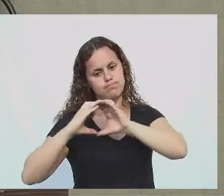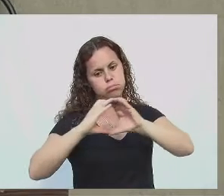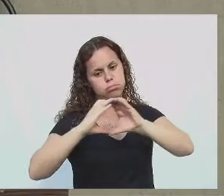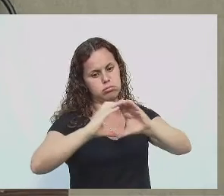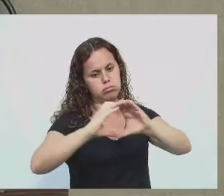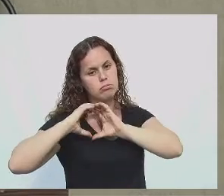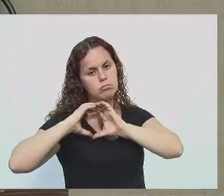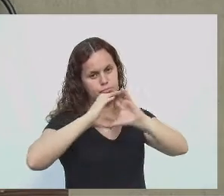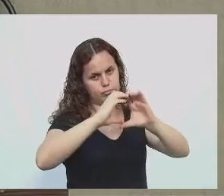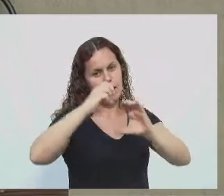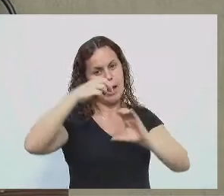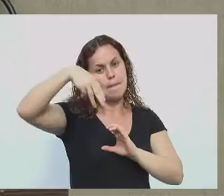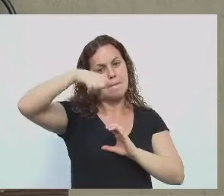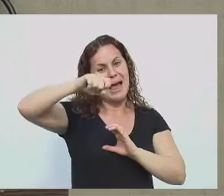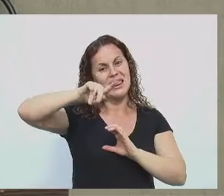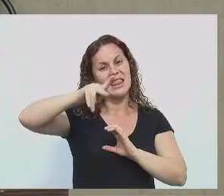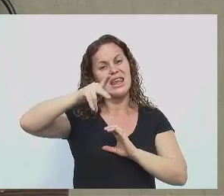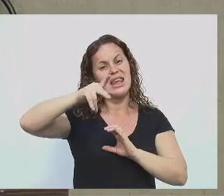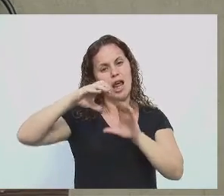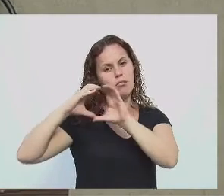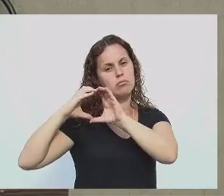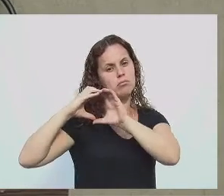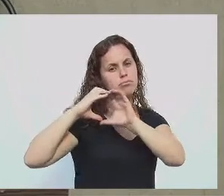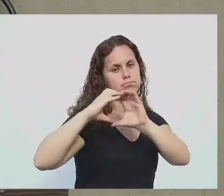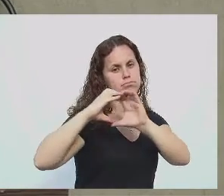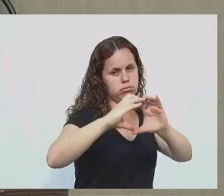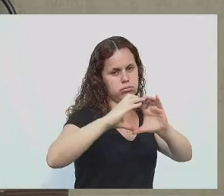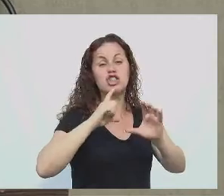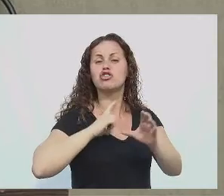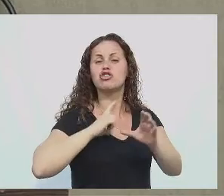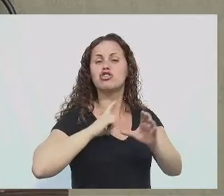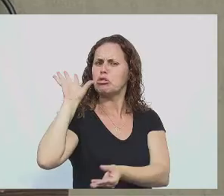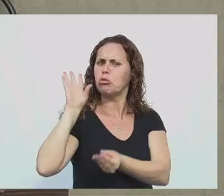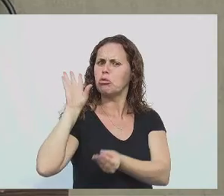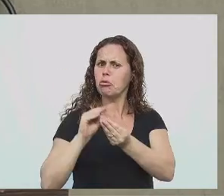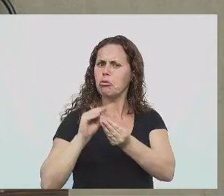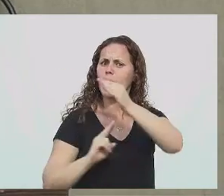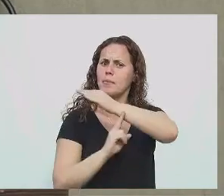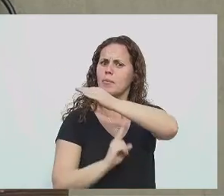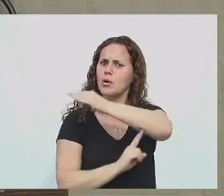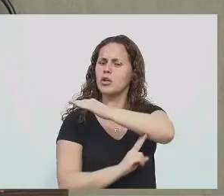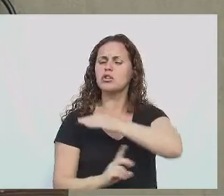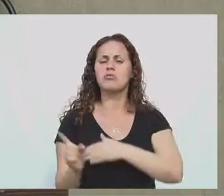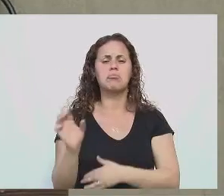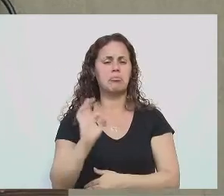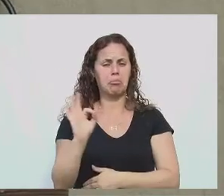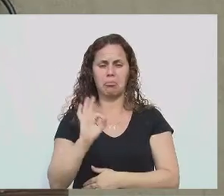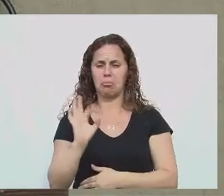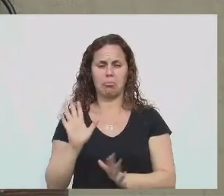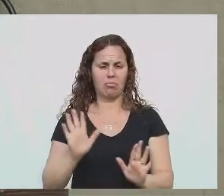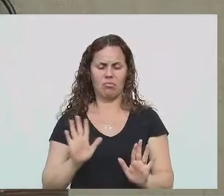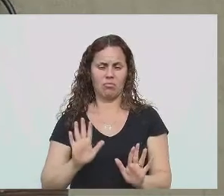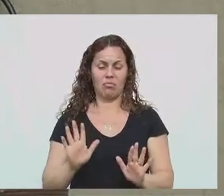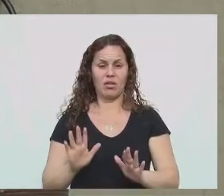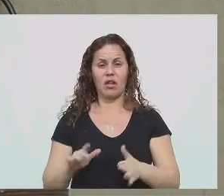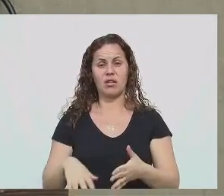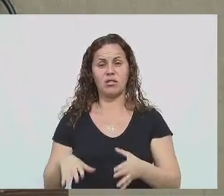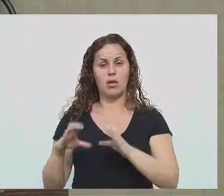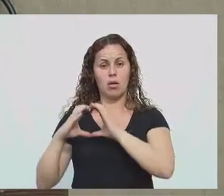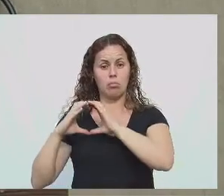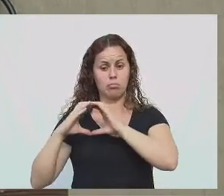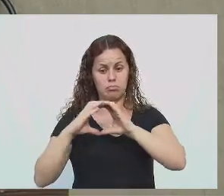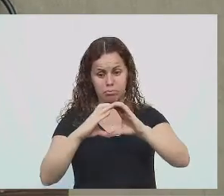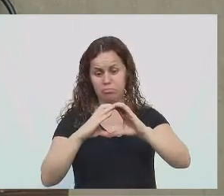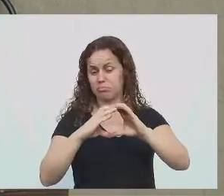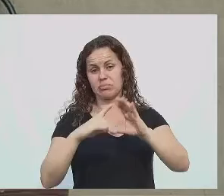o manilhamento e tinha que concluir a ponte, não, o que, que eles fizeram? Foram lá, fizeram o manilhamento, mas não fizeram a